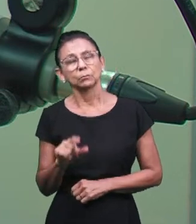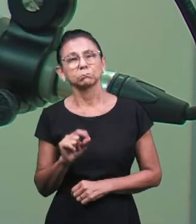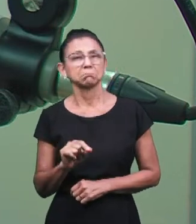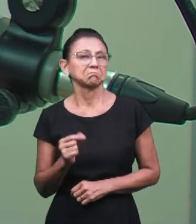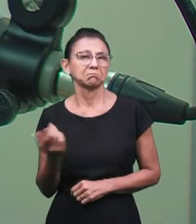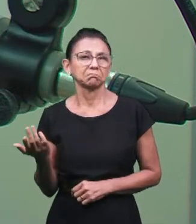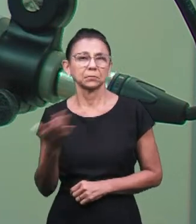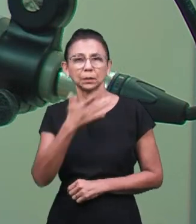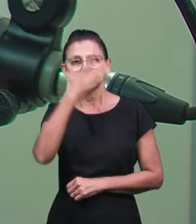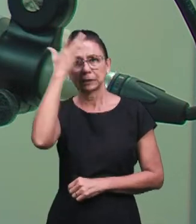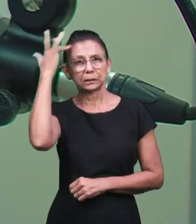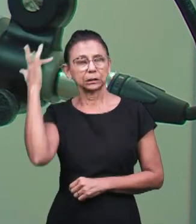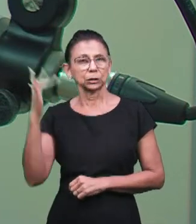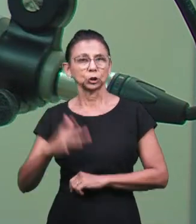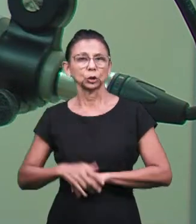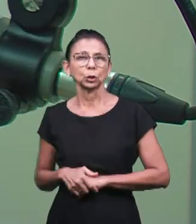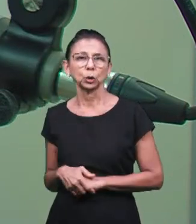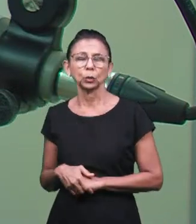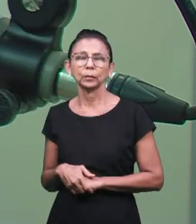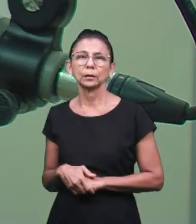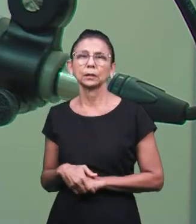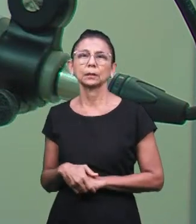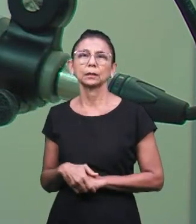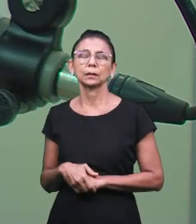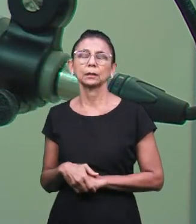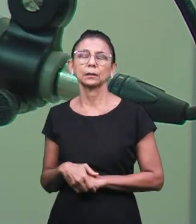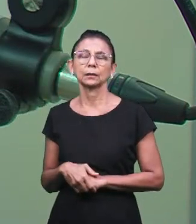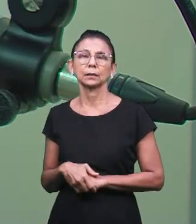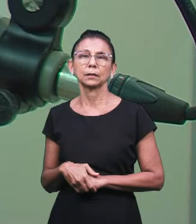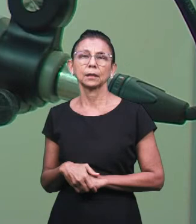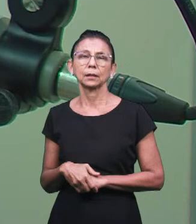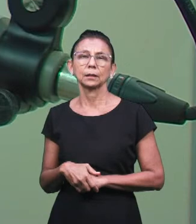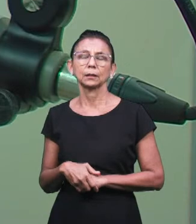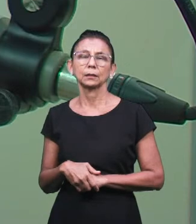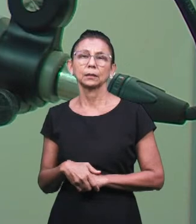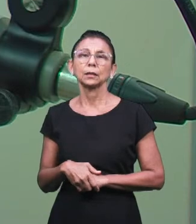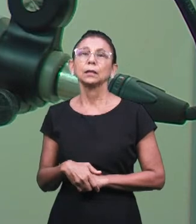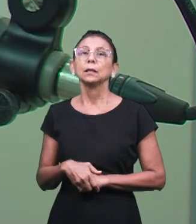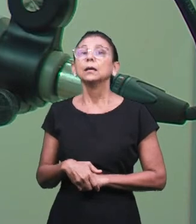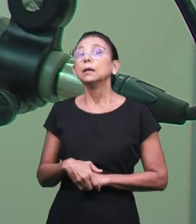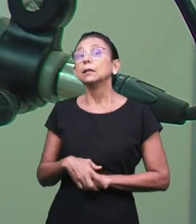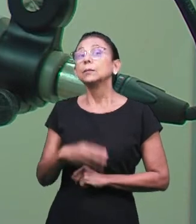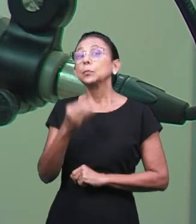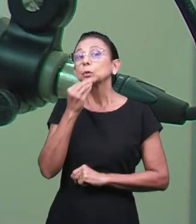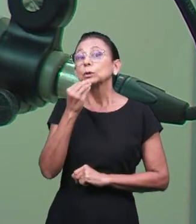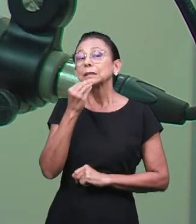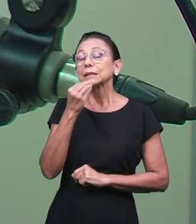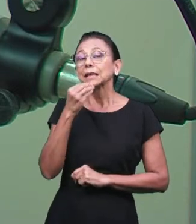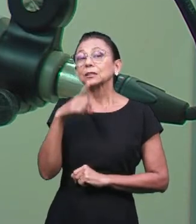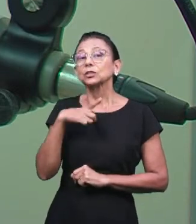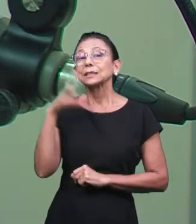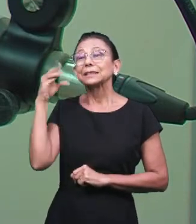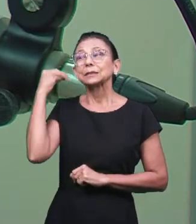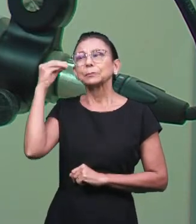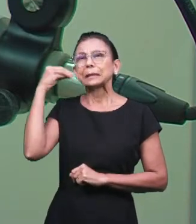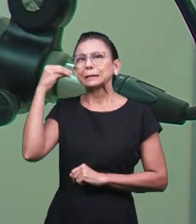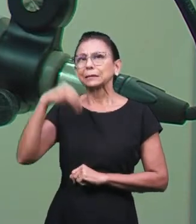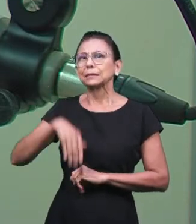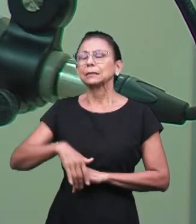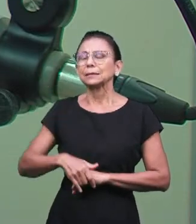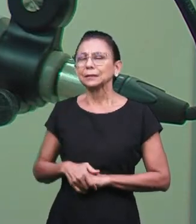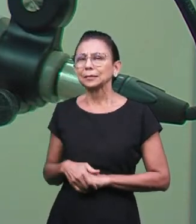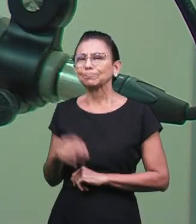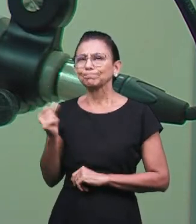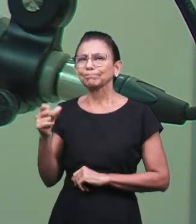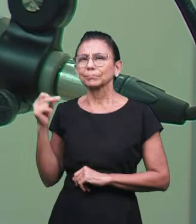oportunidade, né? Ou carrega consigo a oportunidade e a experiência de estar nessa obra desde logo depois do seu início, né,